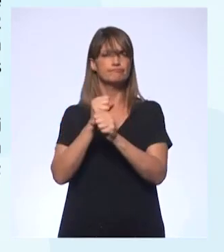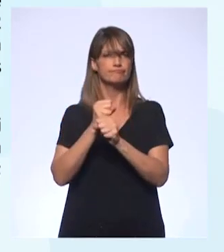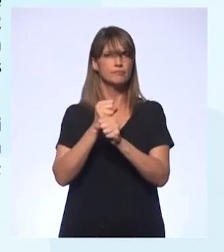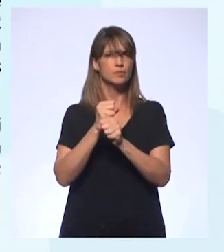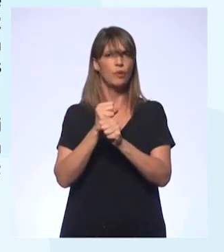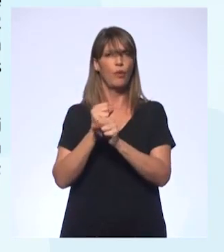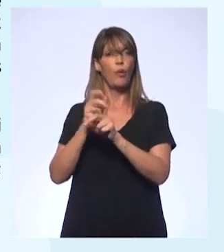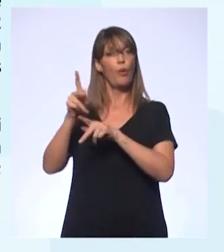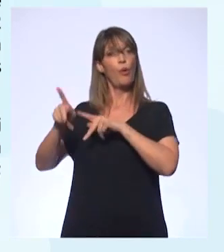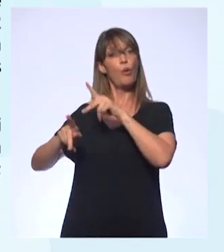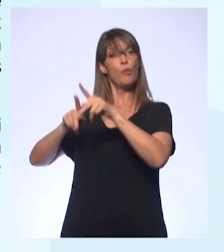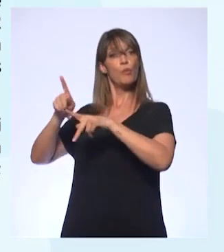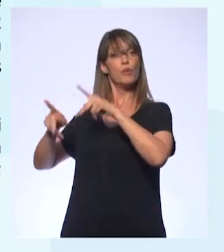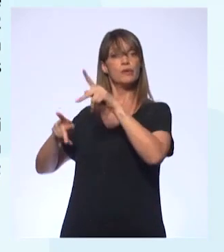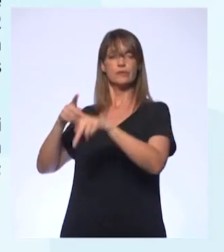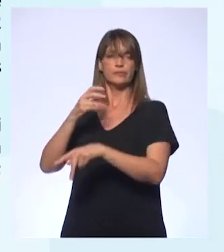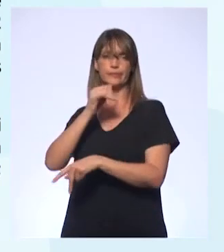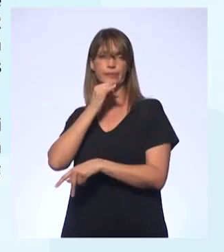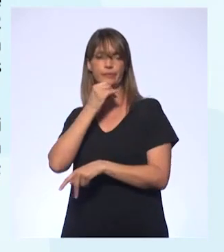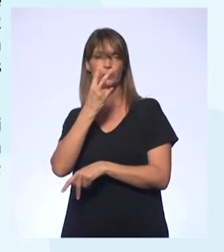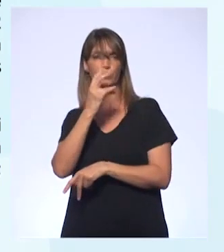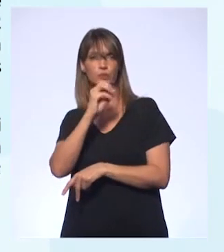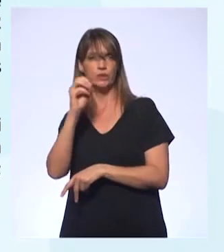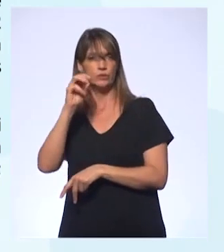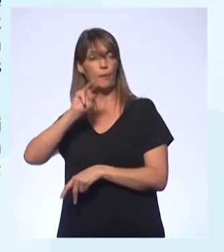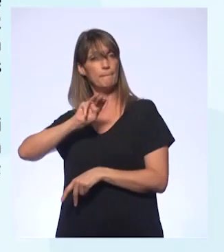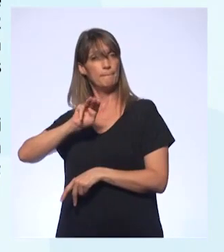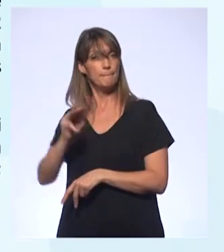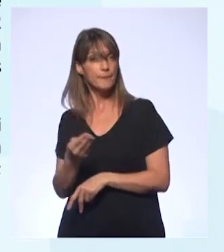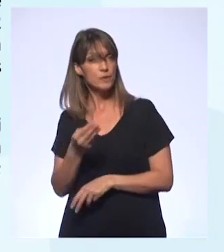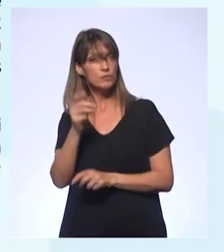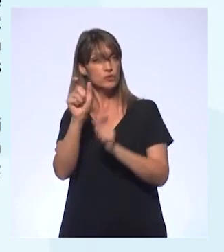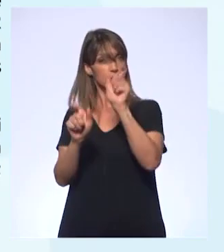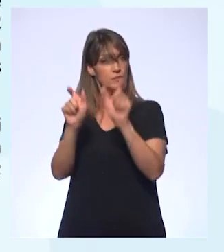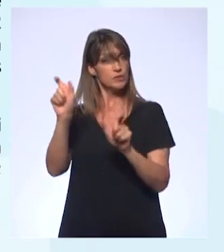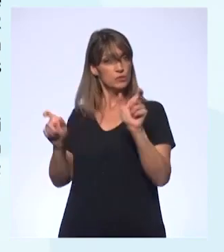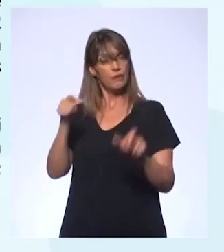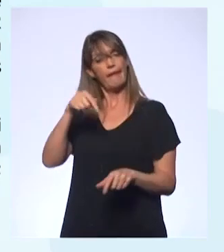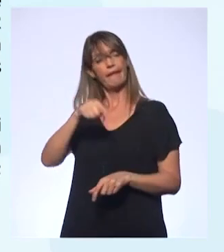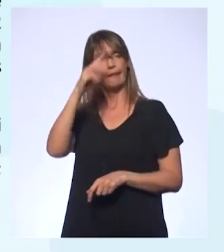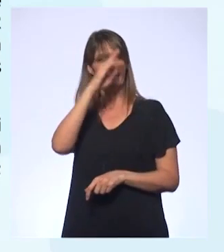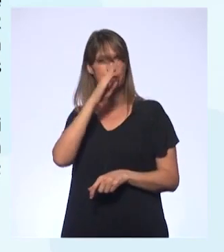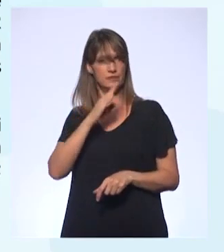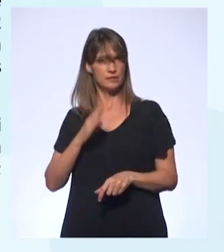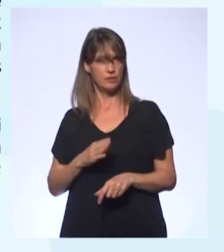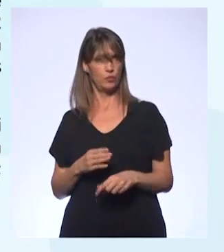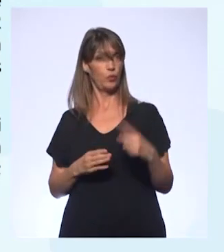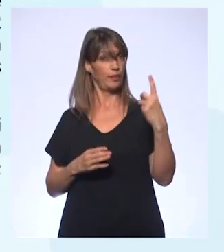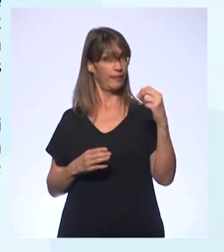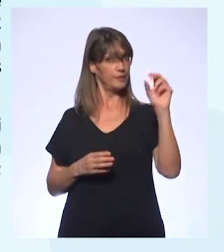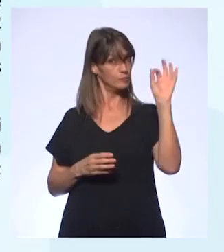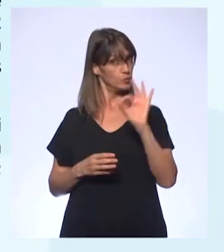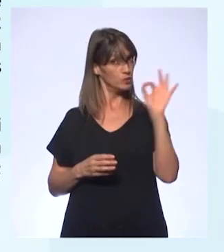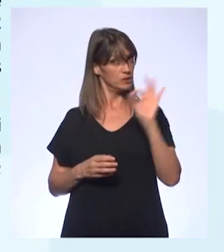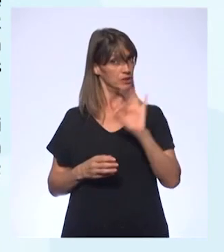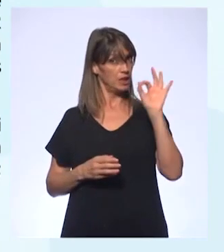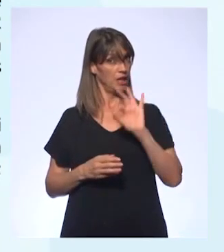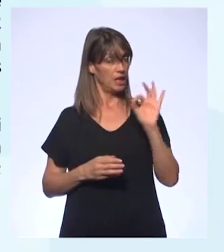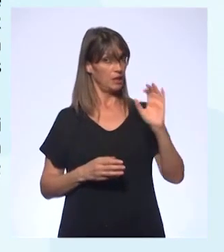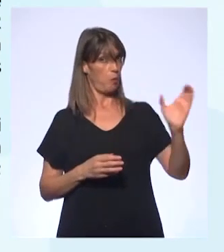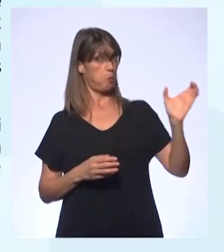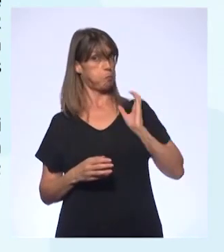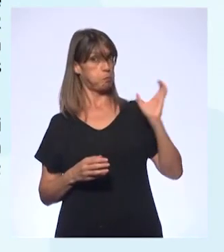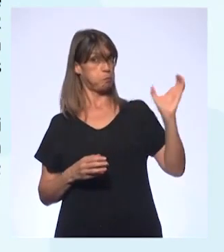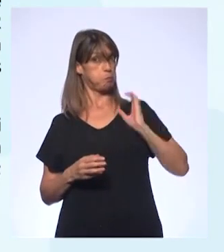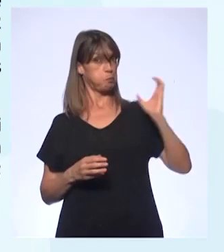a população de 200 milhões de pessoas, mais de 200 milhões de pessoas, que é o caso do Brasil, os 10% mais ricos do país